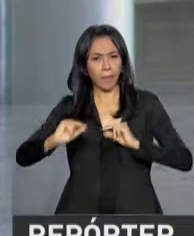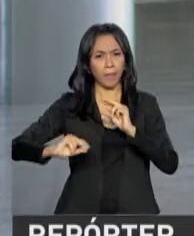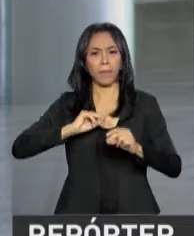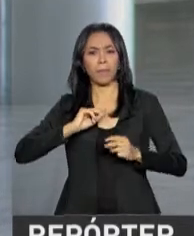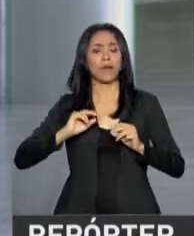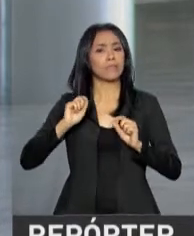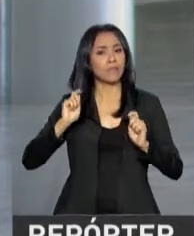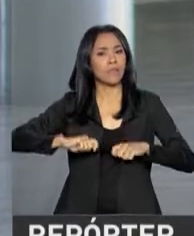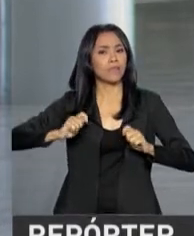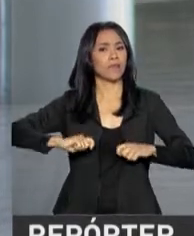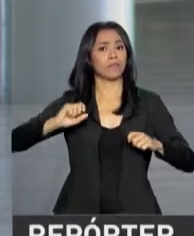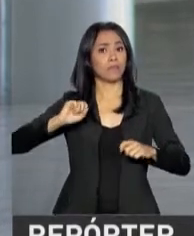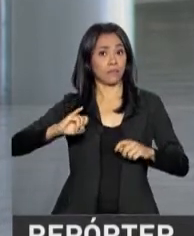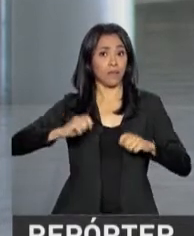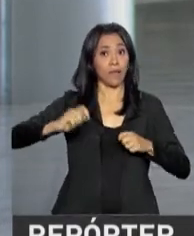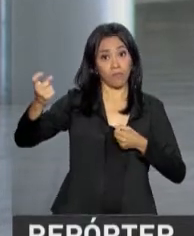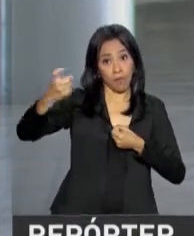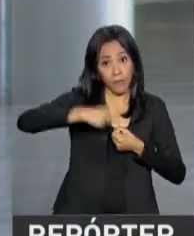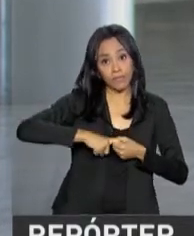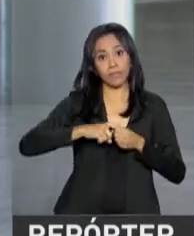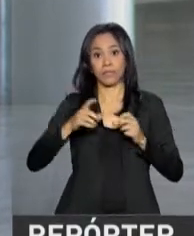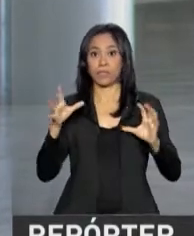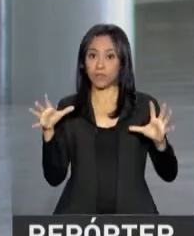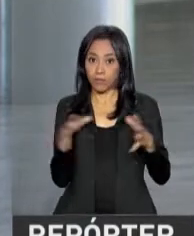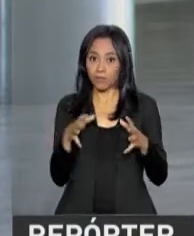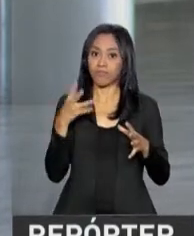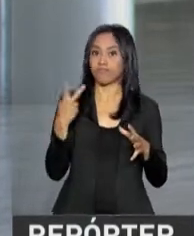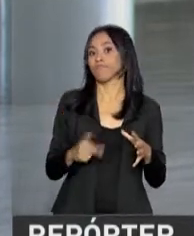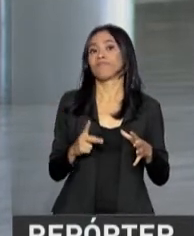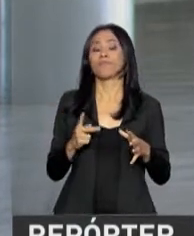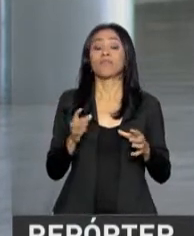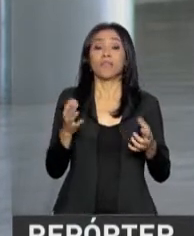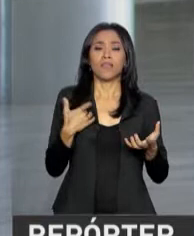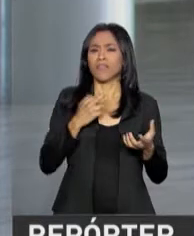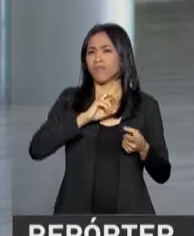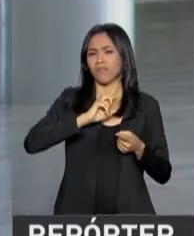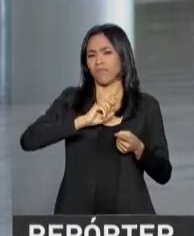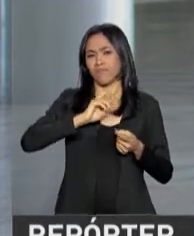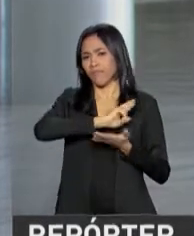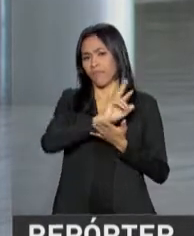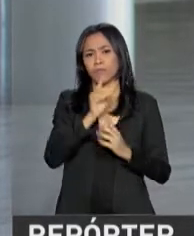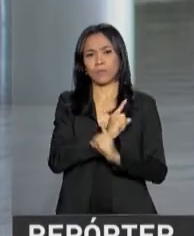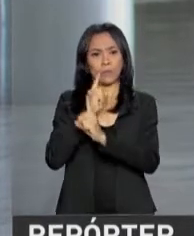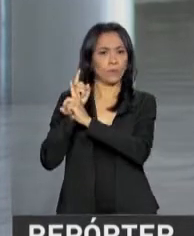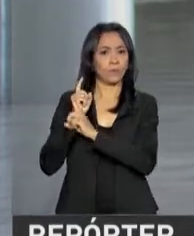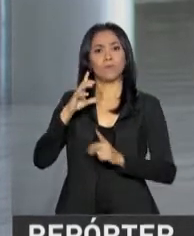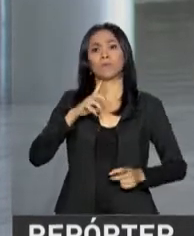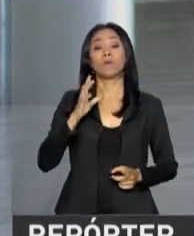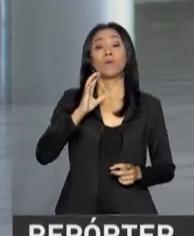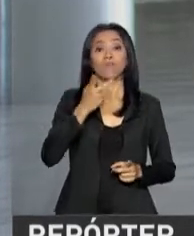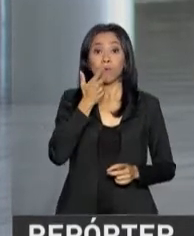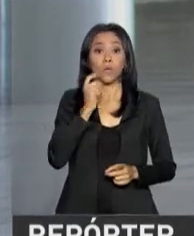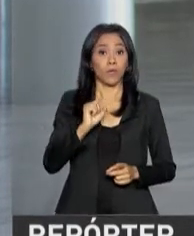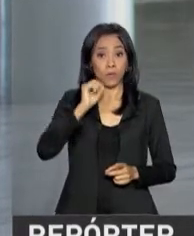que pode criar uma gigante do setor aeronáutico em várias ocasiões o presidente michel temer disse que o governo